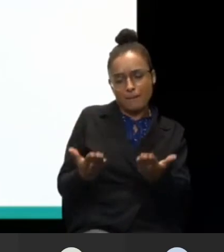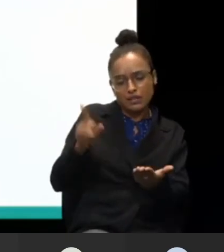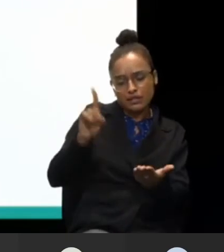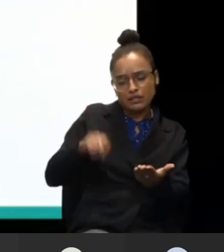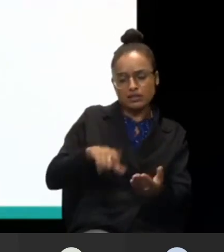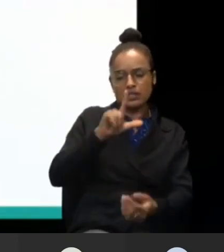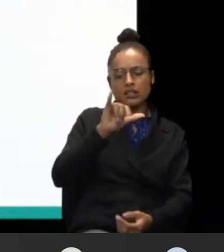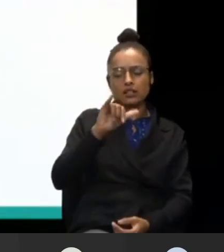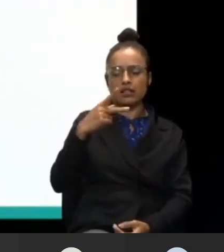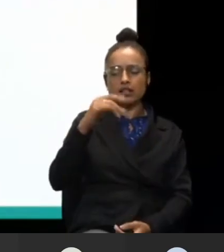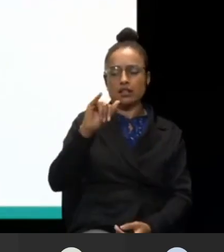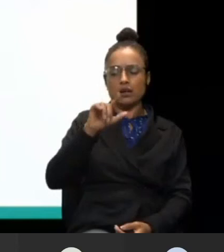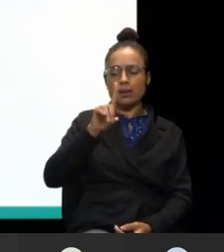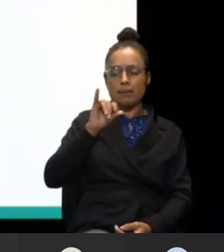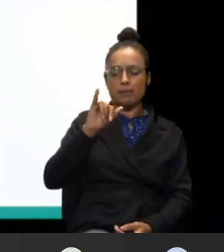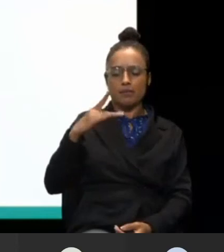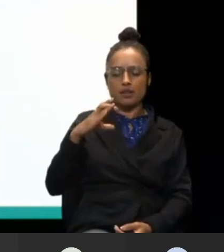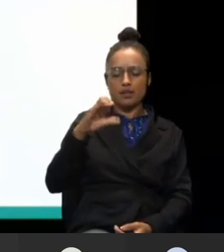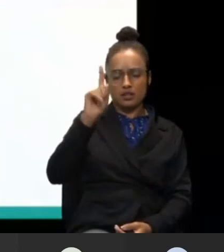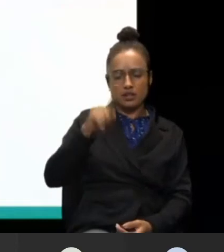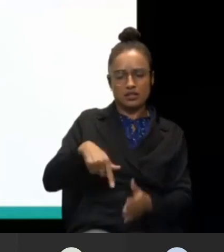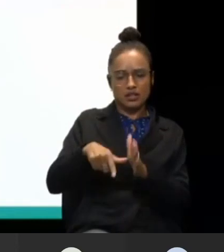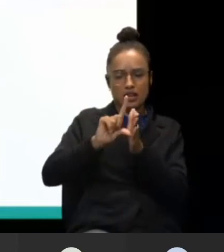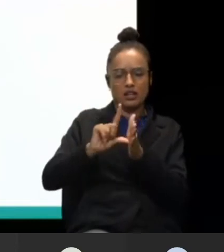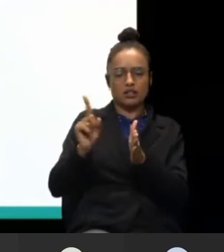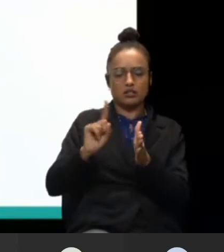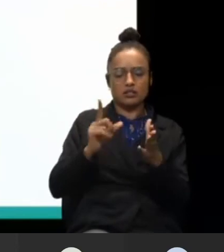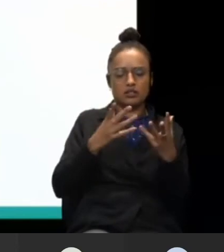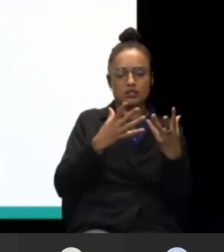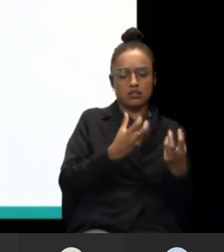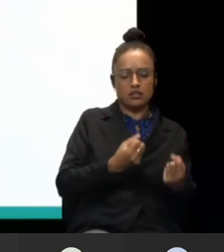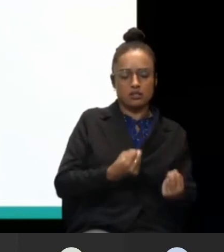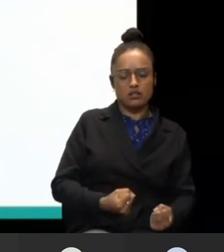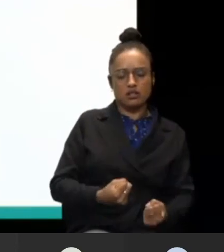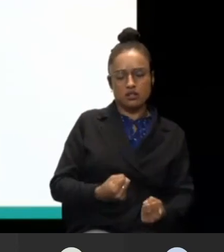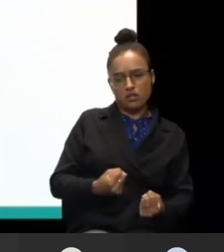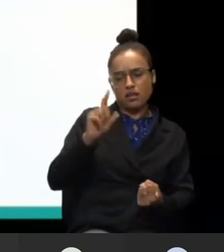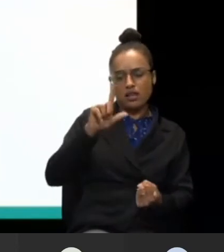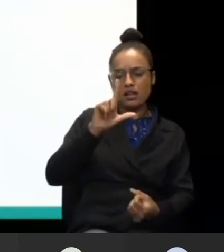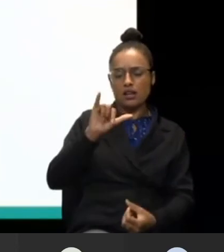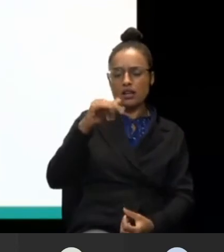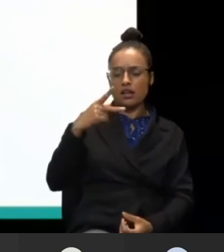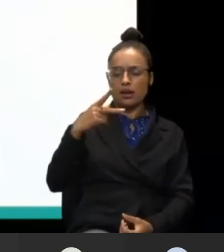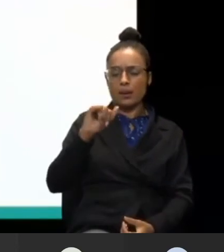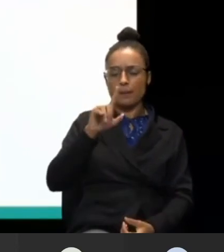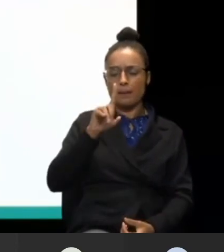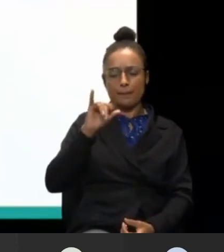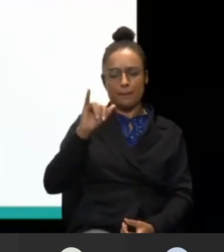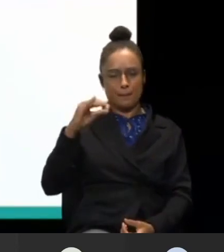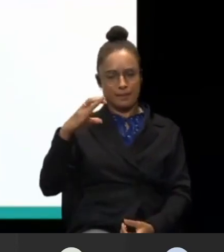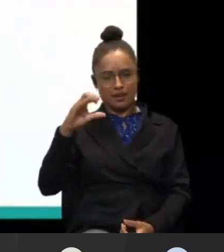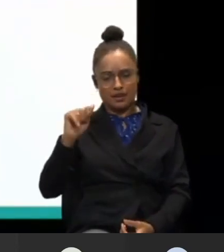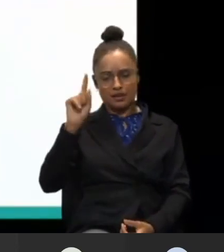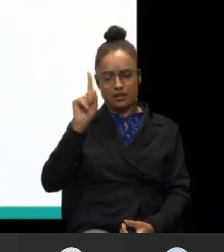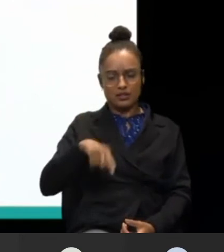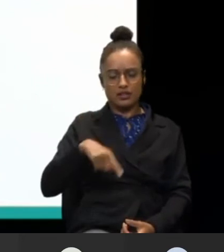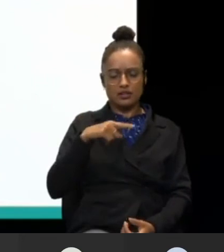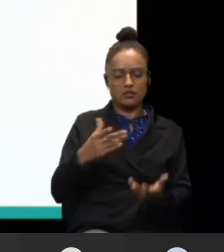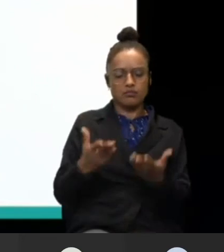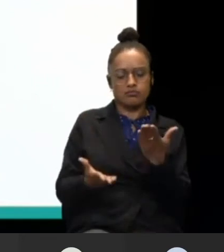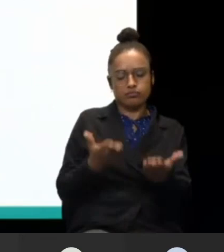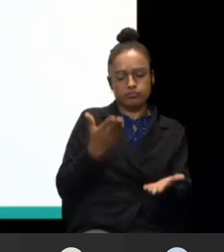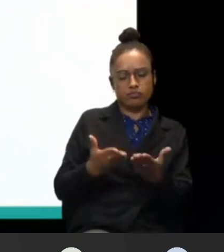a fração lipídica. Então, você pesou os LMR devidamente identificados. Aí, após, você faz a somatória do